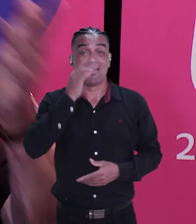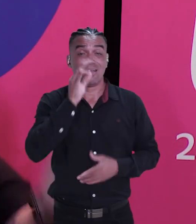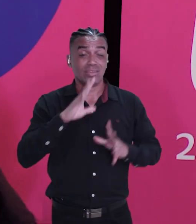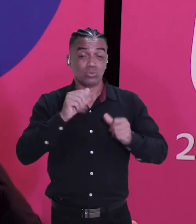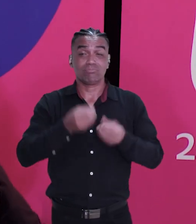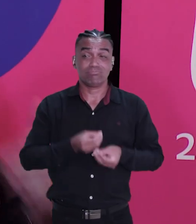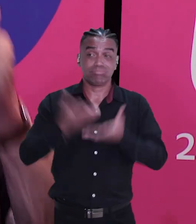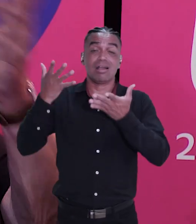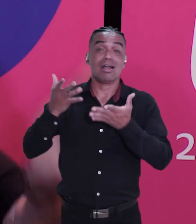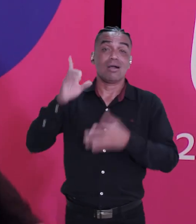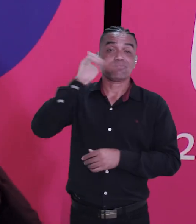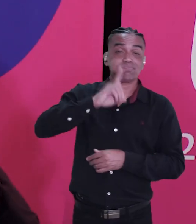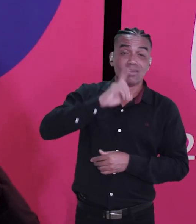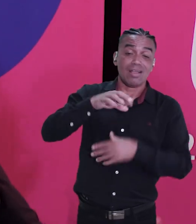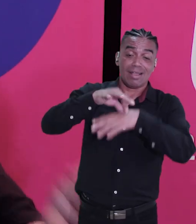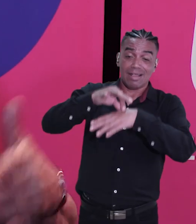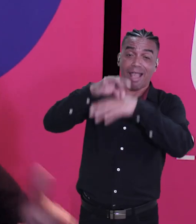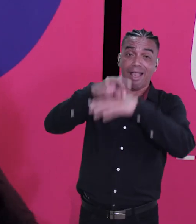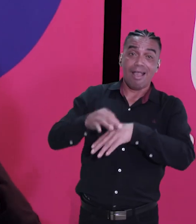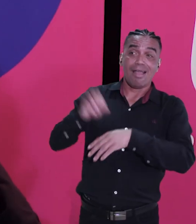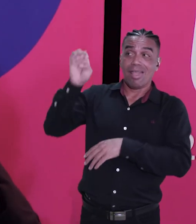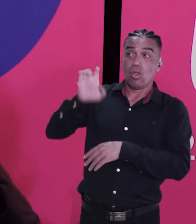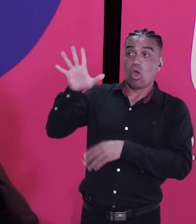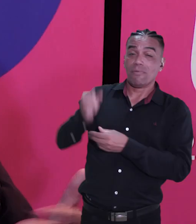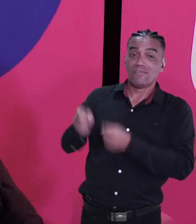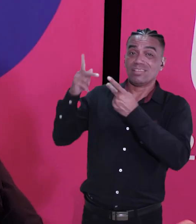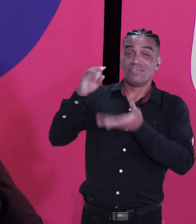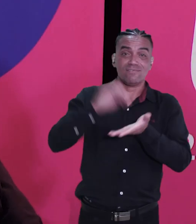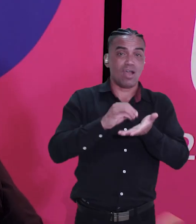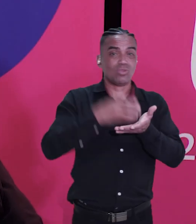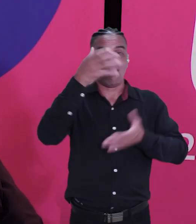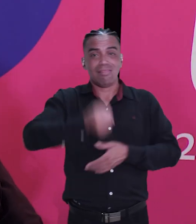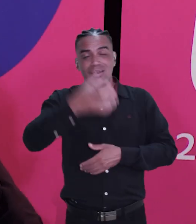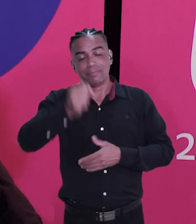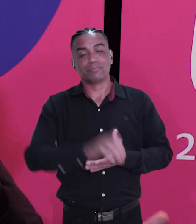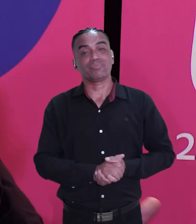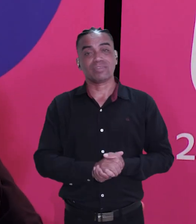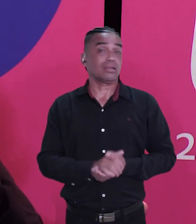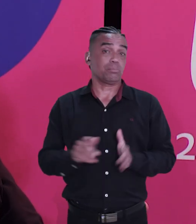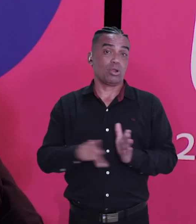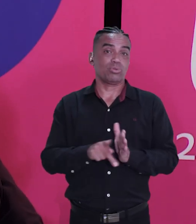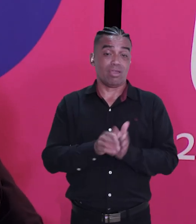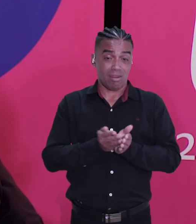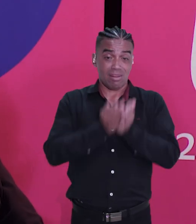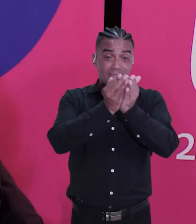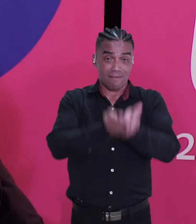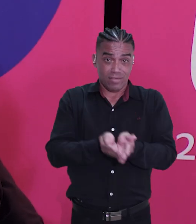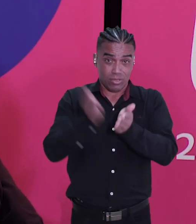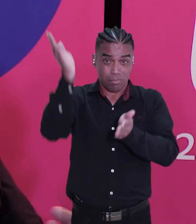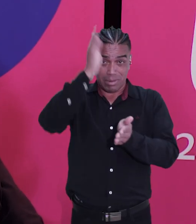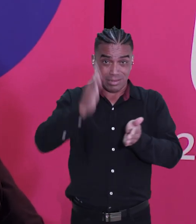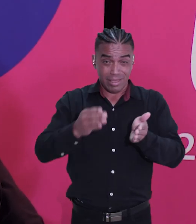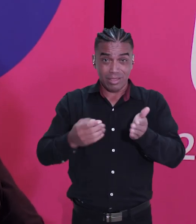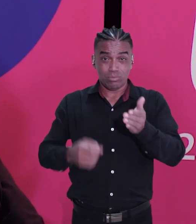todo o café para os Estados Unidos, toda a carne para a Europa, então começou a faltar aqui também, faltar leite, faltar aquelas coisas. O bombardeio dos navios